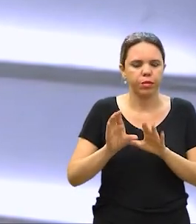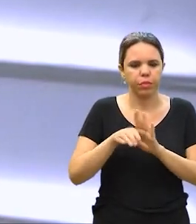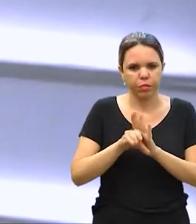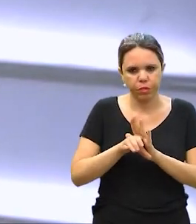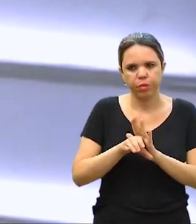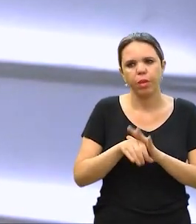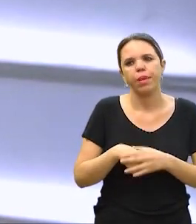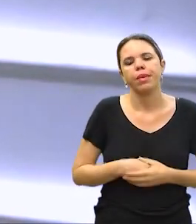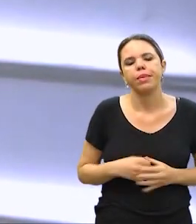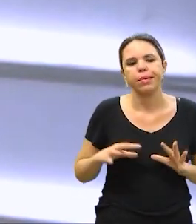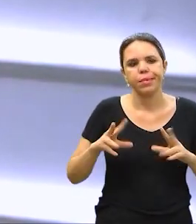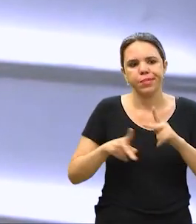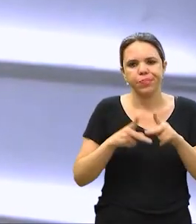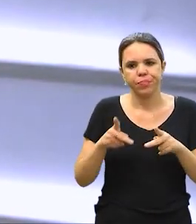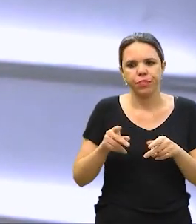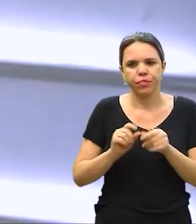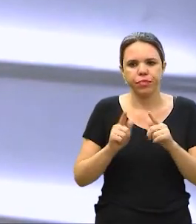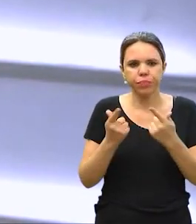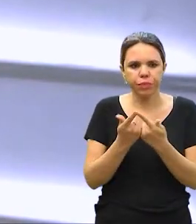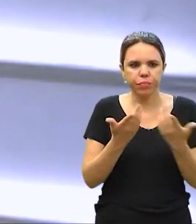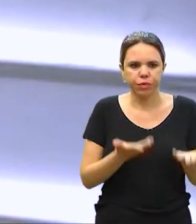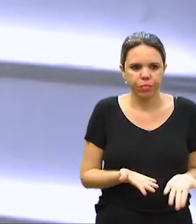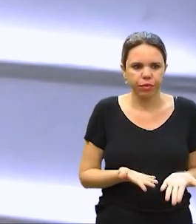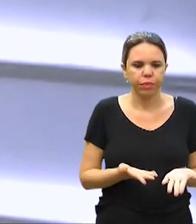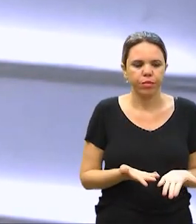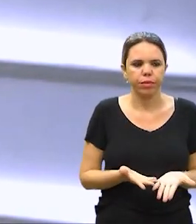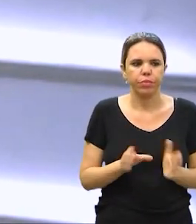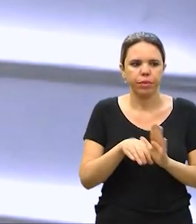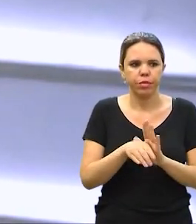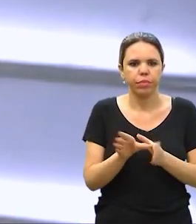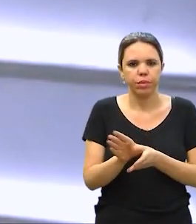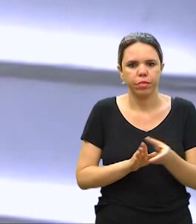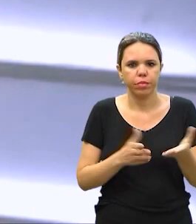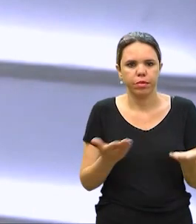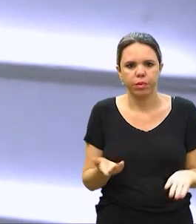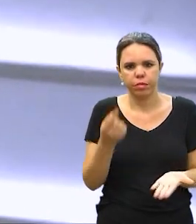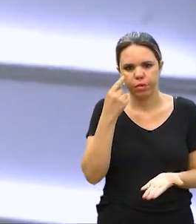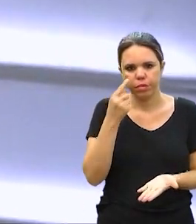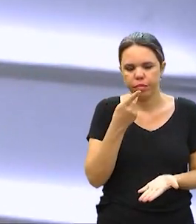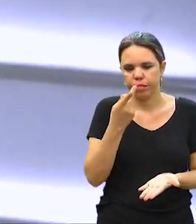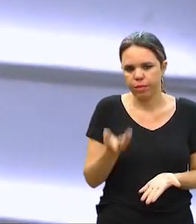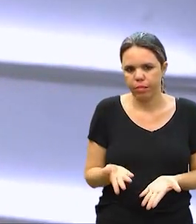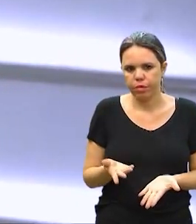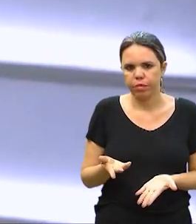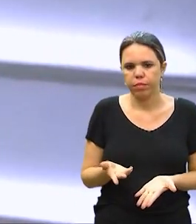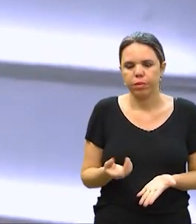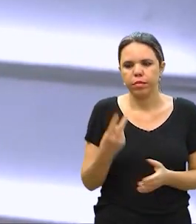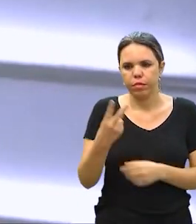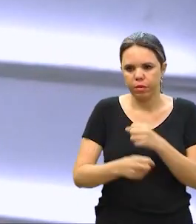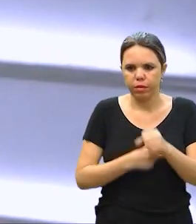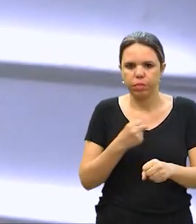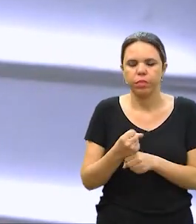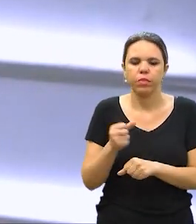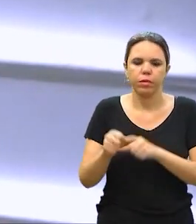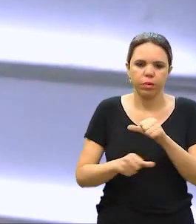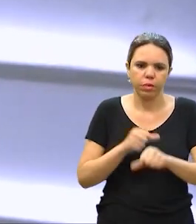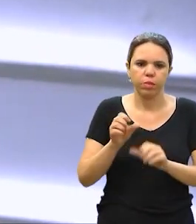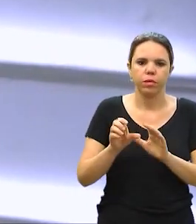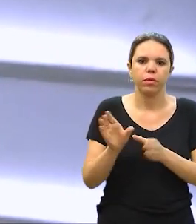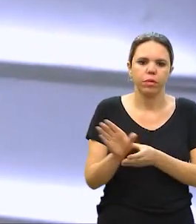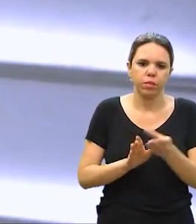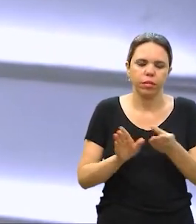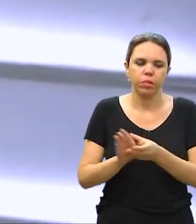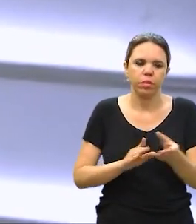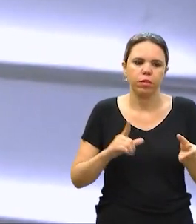conceitos, entre todo mundo ali que faz a gestão, dentro do conselho. Então, como você mesmo disse, a gente tem a cada 2 anos uma renovação desses conselheiros,